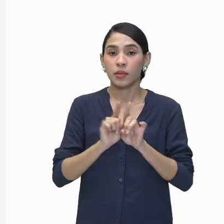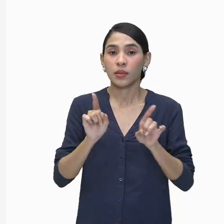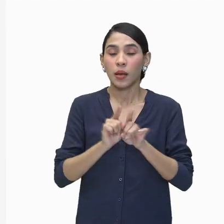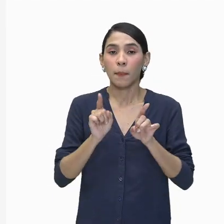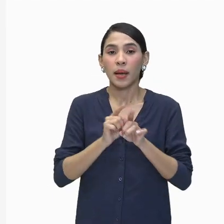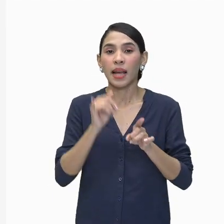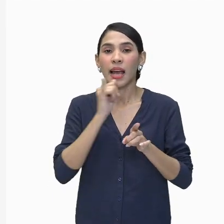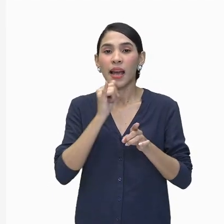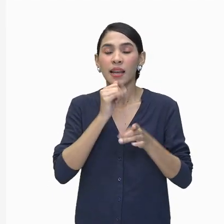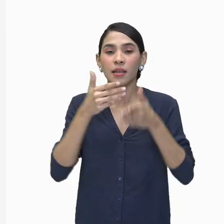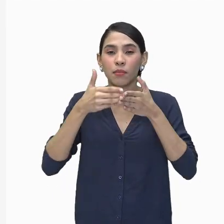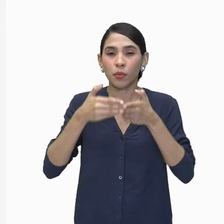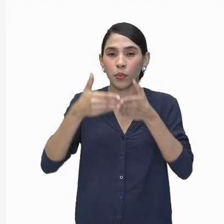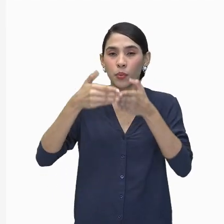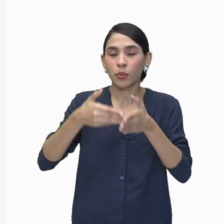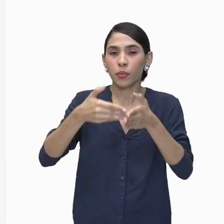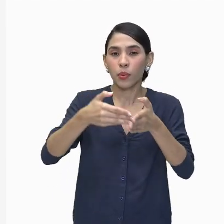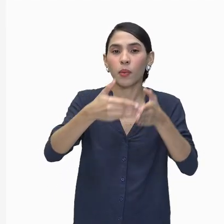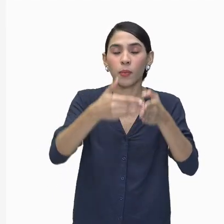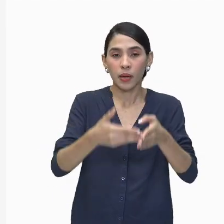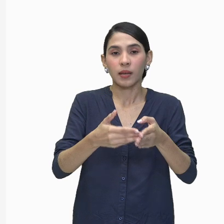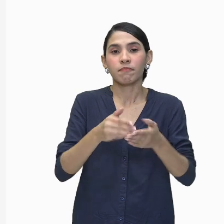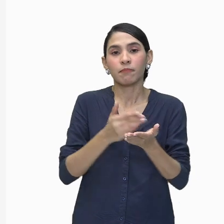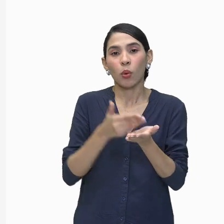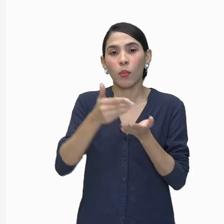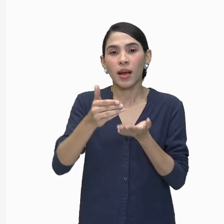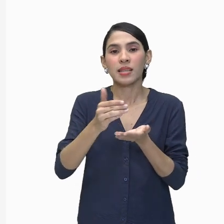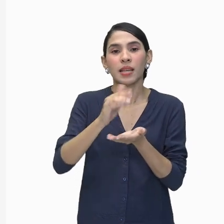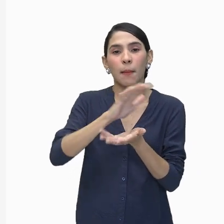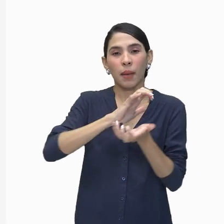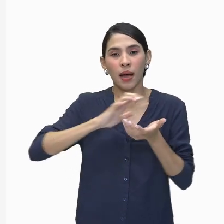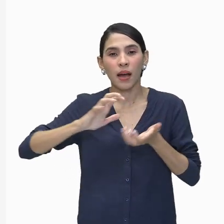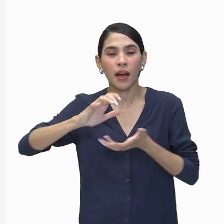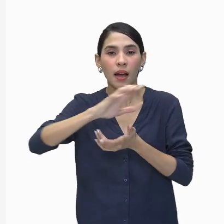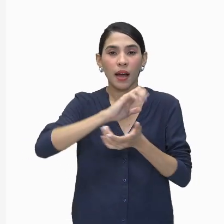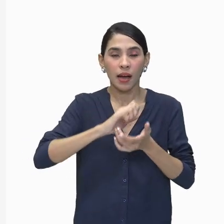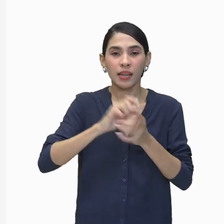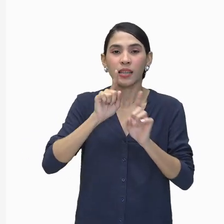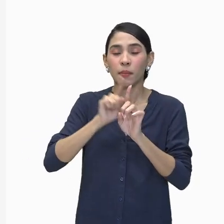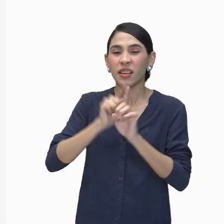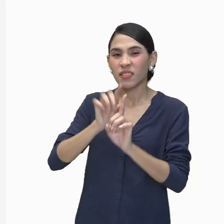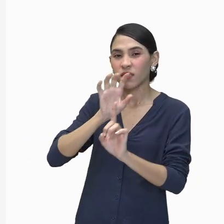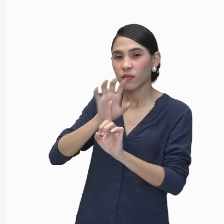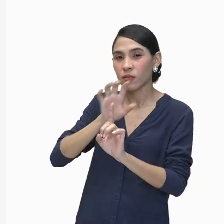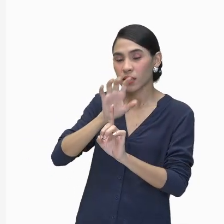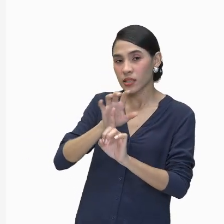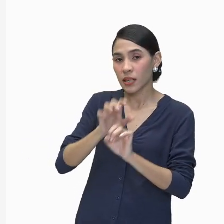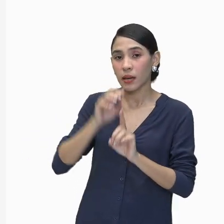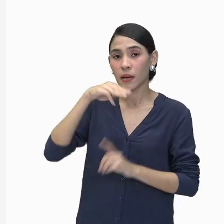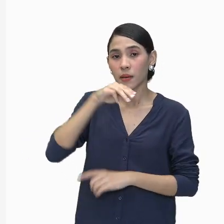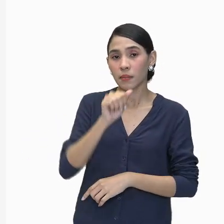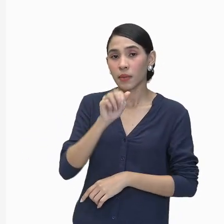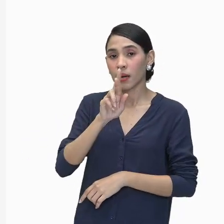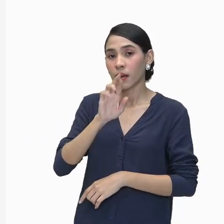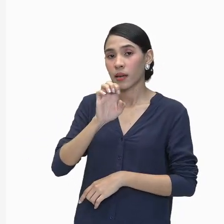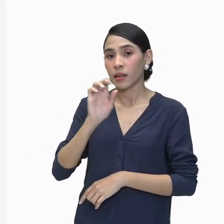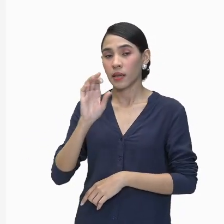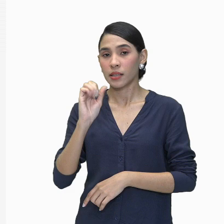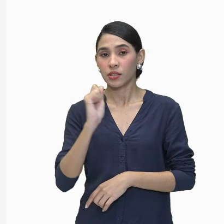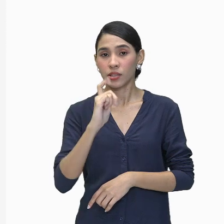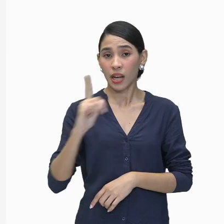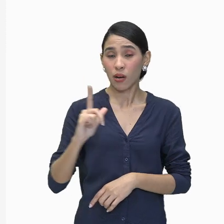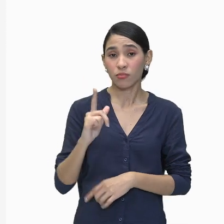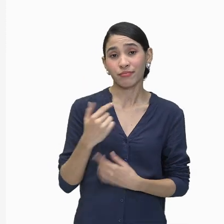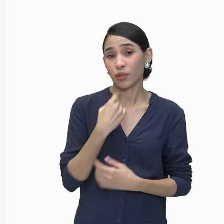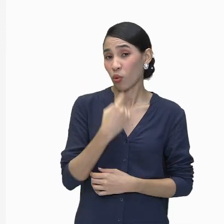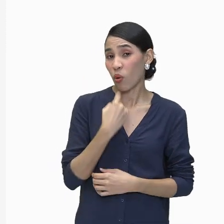para o Palácio da Guanabara e vão pressionar o Marechal Deodoro da Fonseca. Ele, como não vai conseguir resolver o